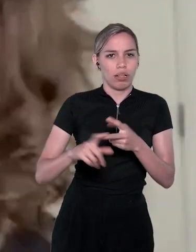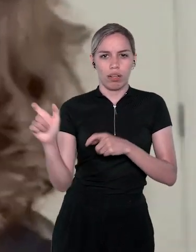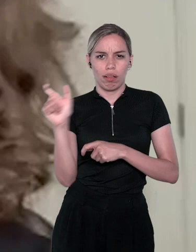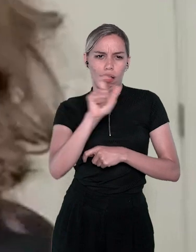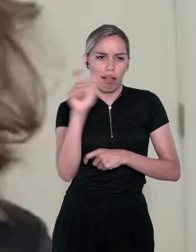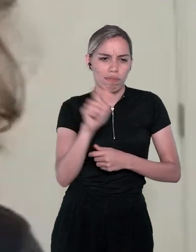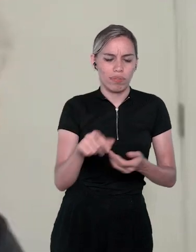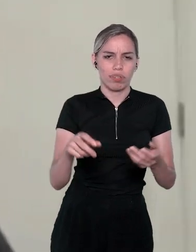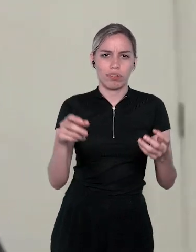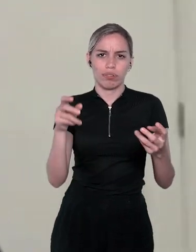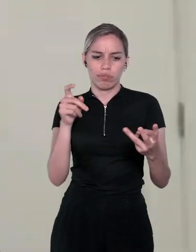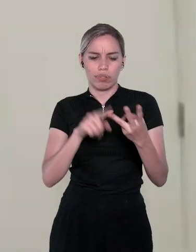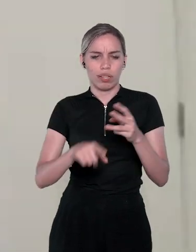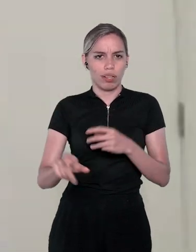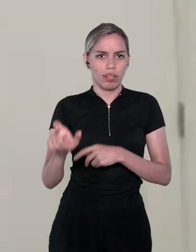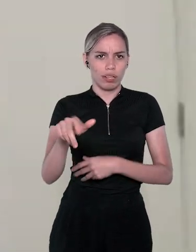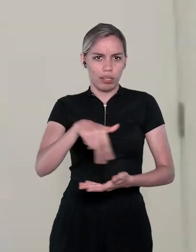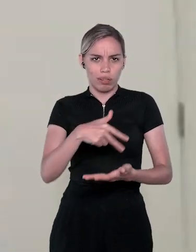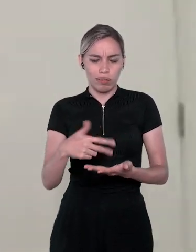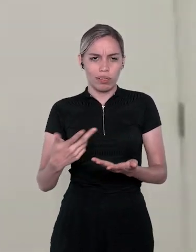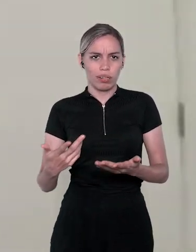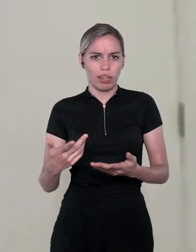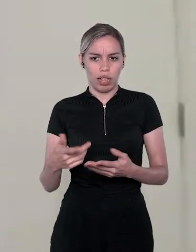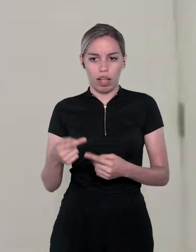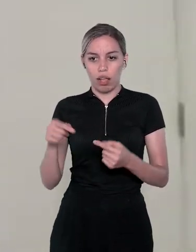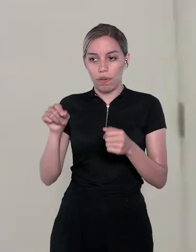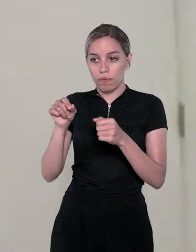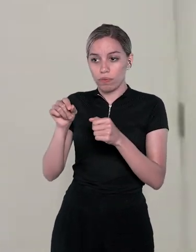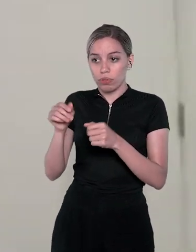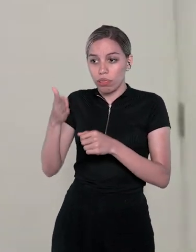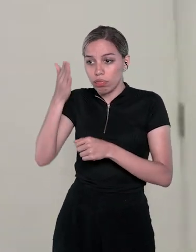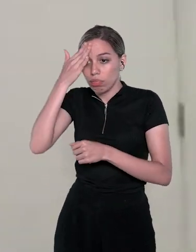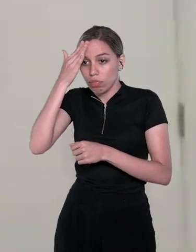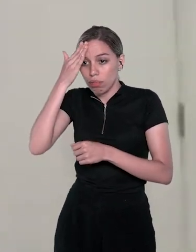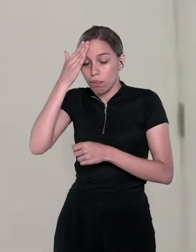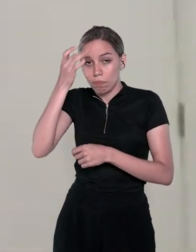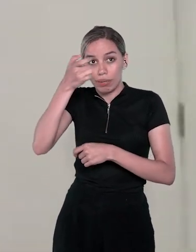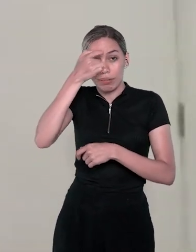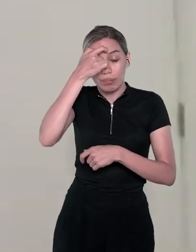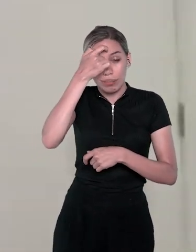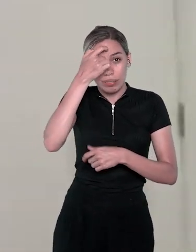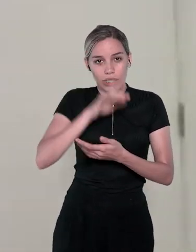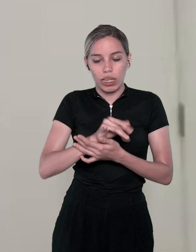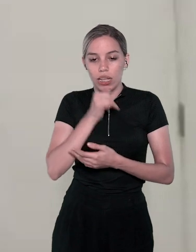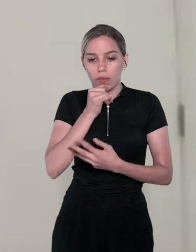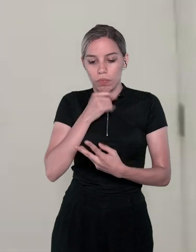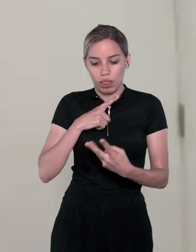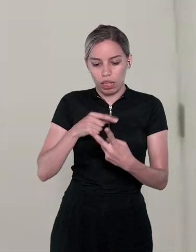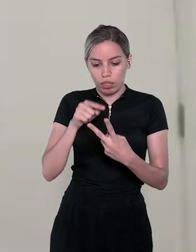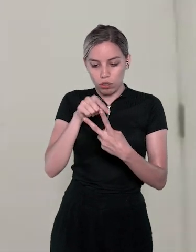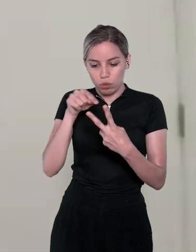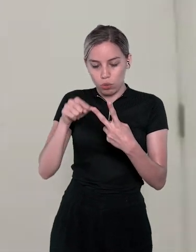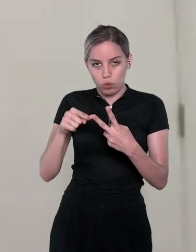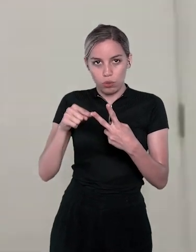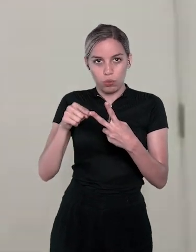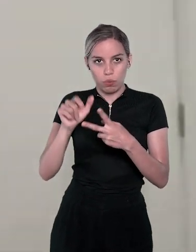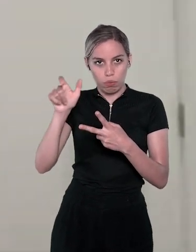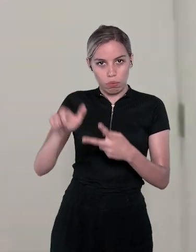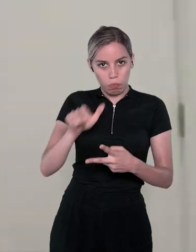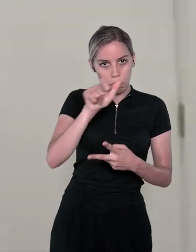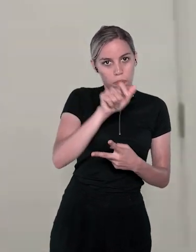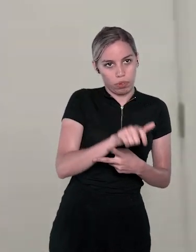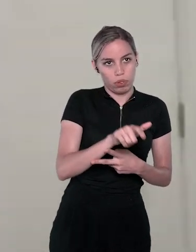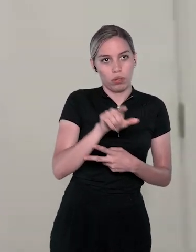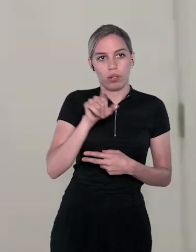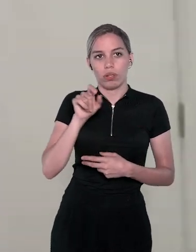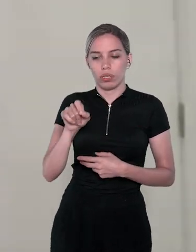gritar, né? Fazer a sua arte e a sua consciência. Tanto que tem dois, né, garotos, é